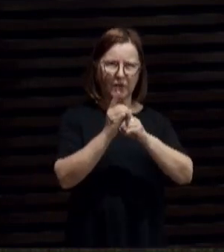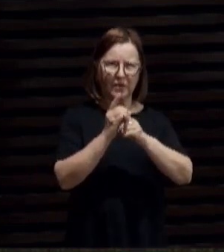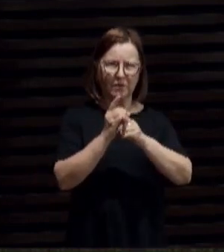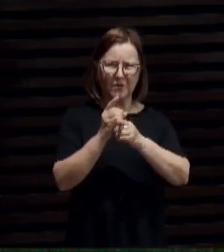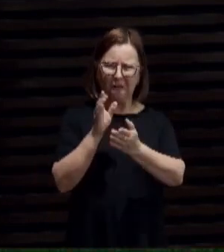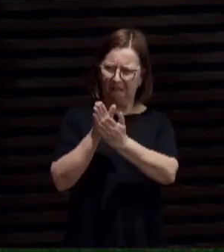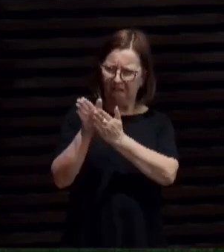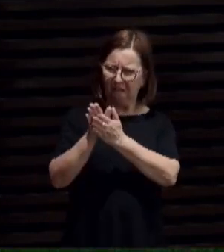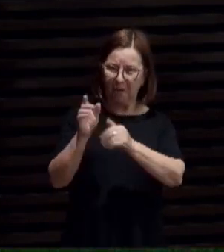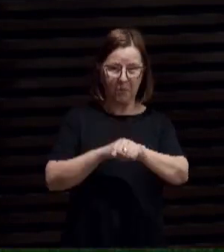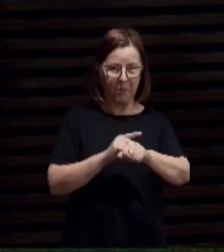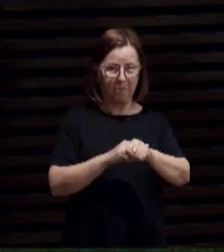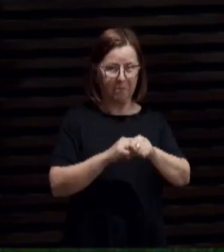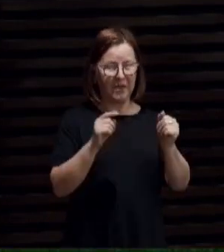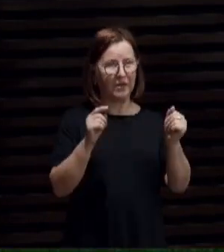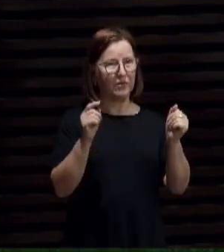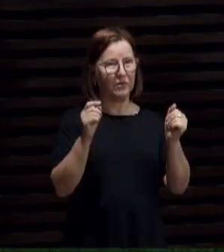da crucificação, só João.